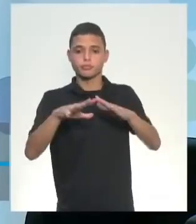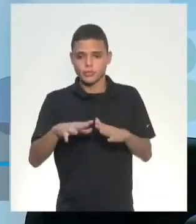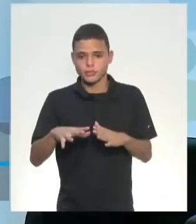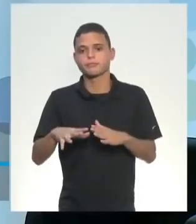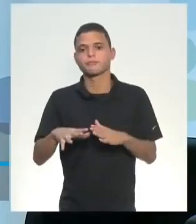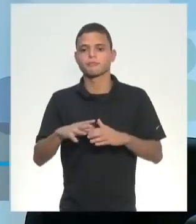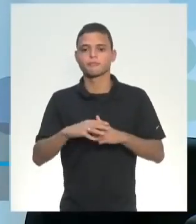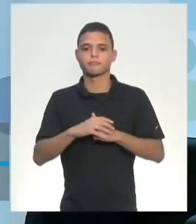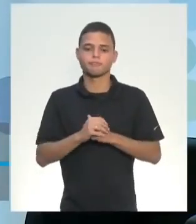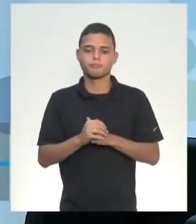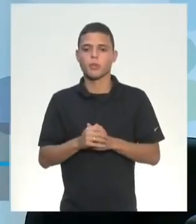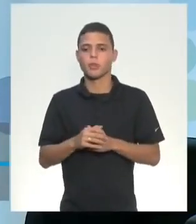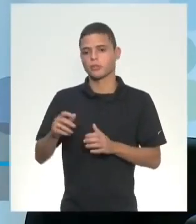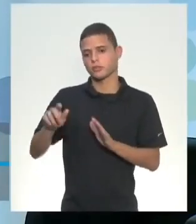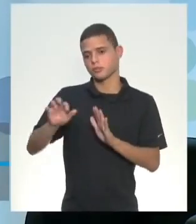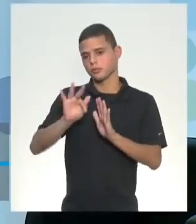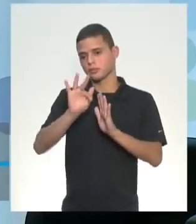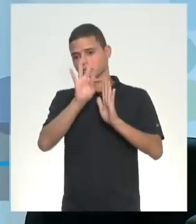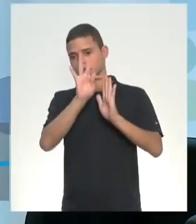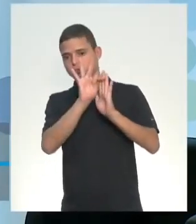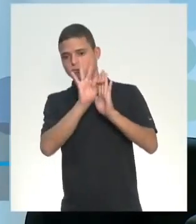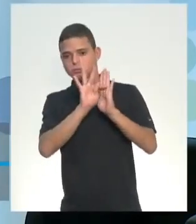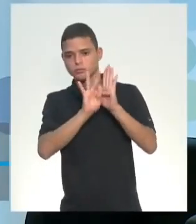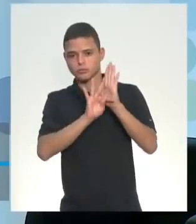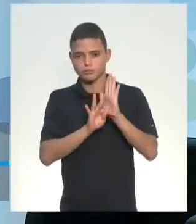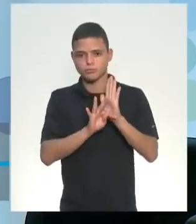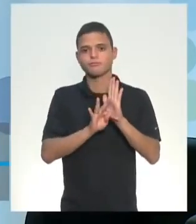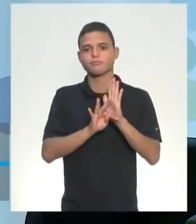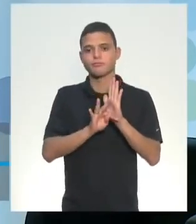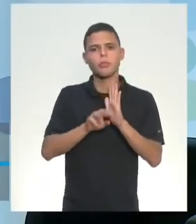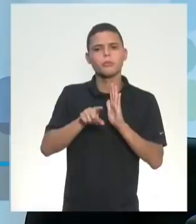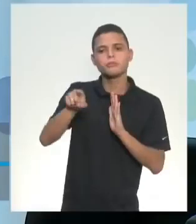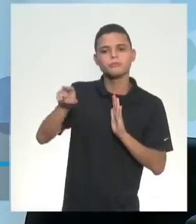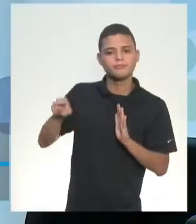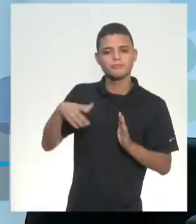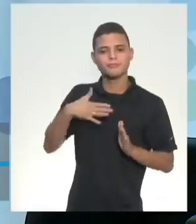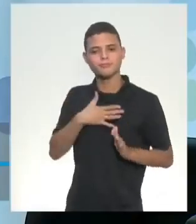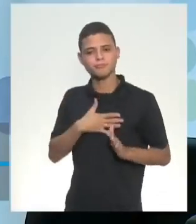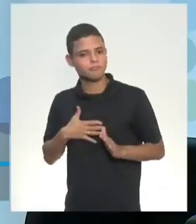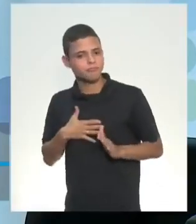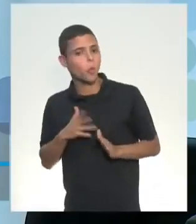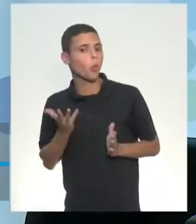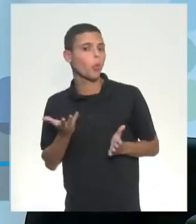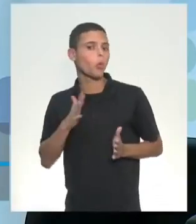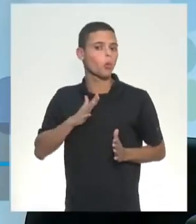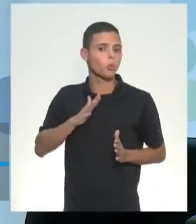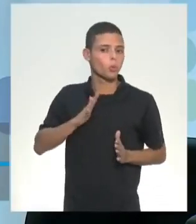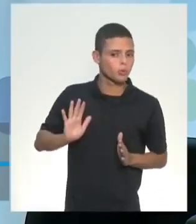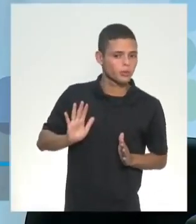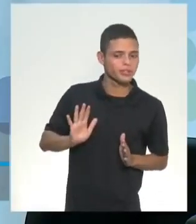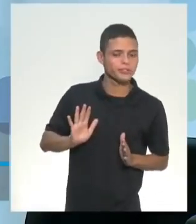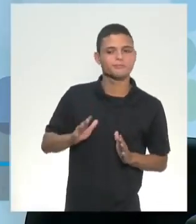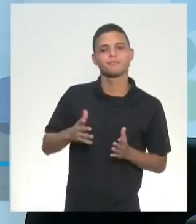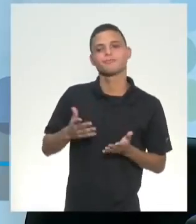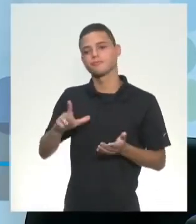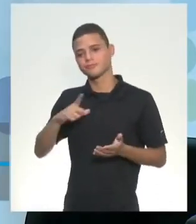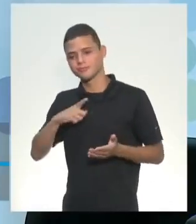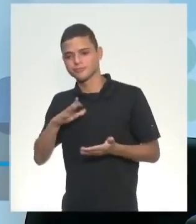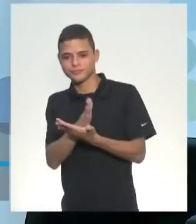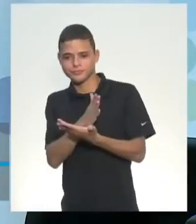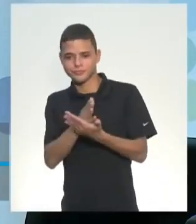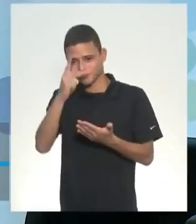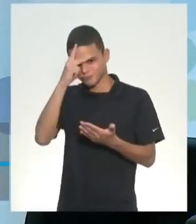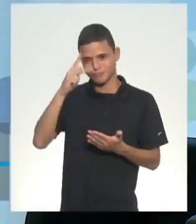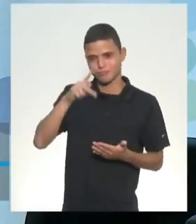diante do texto. Tá, vocês não gostaram da gente trabalhar com... Eu estou vendo um monte de professor reclamando aqui. É